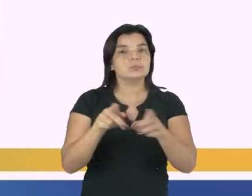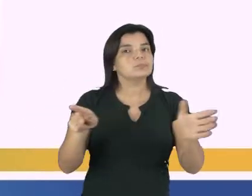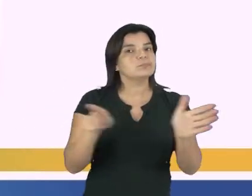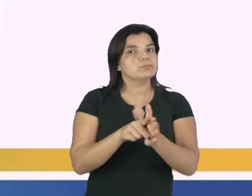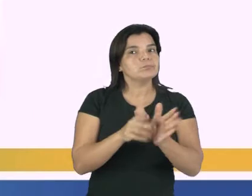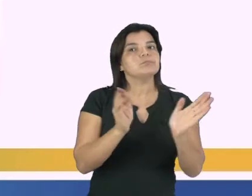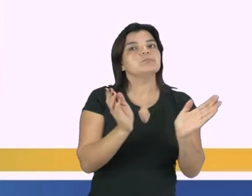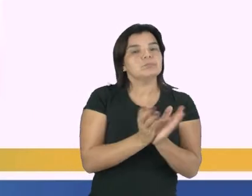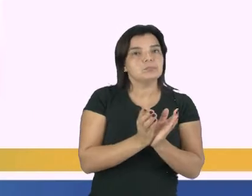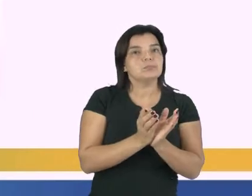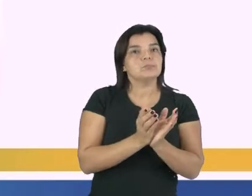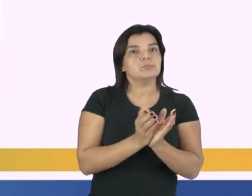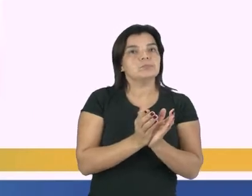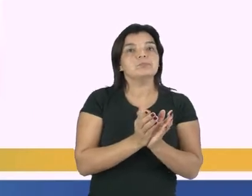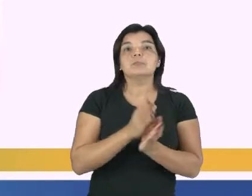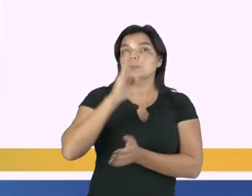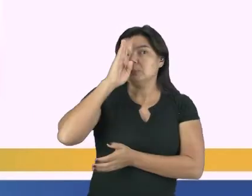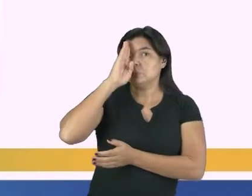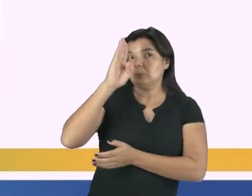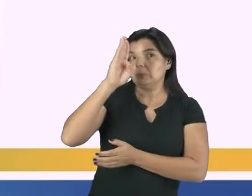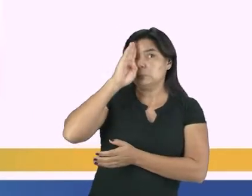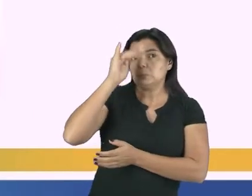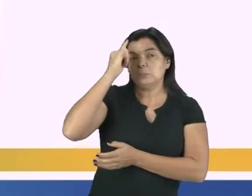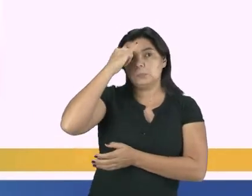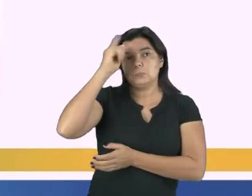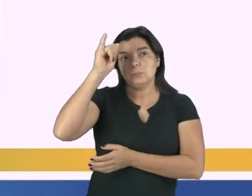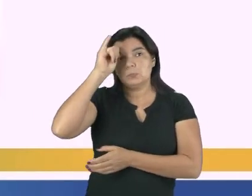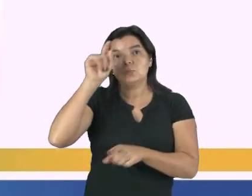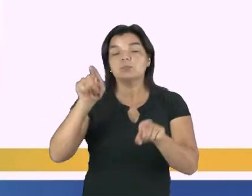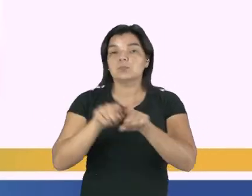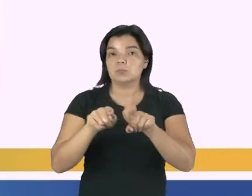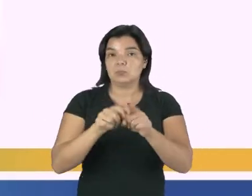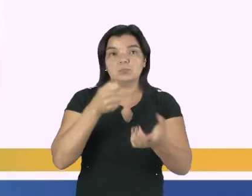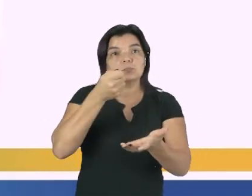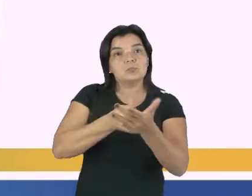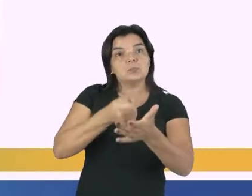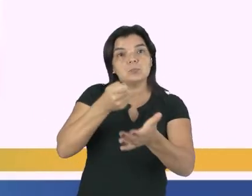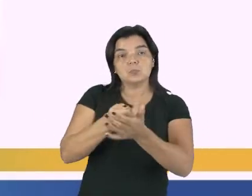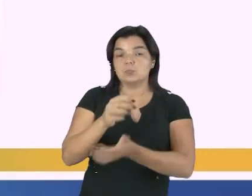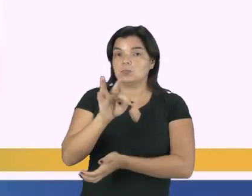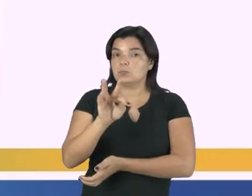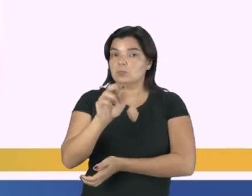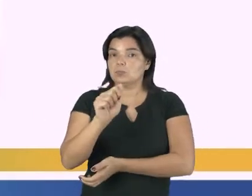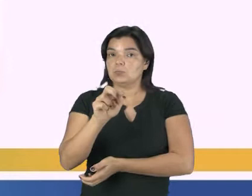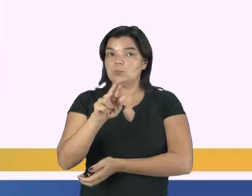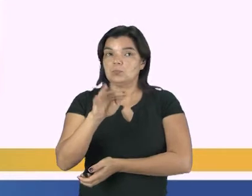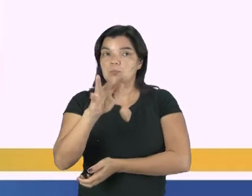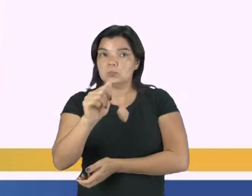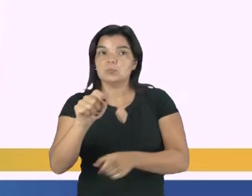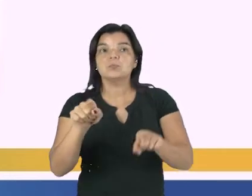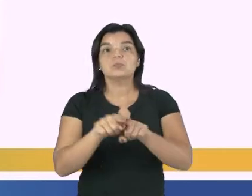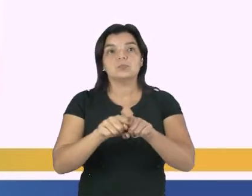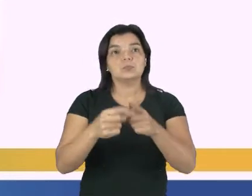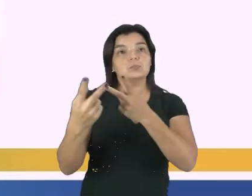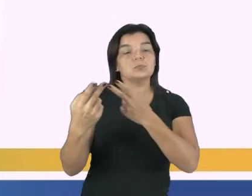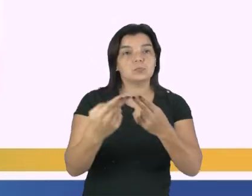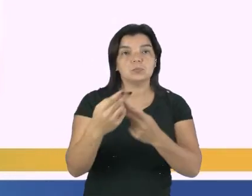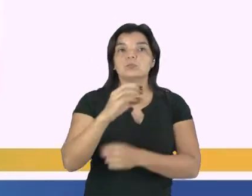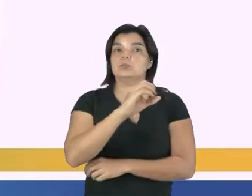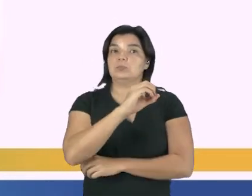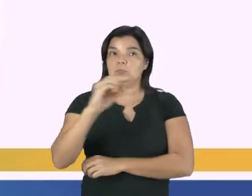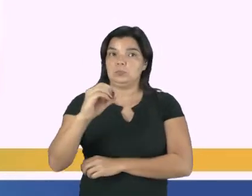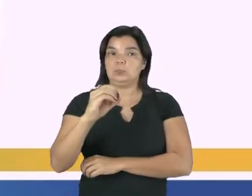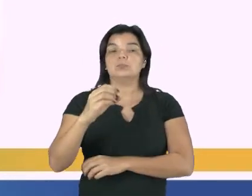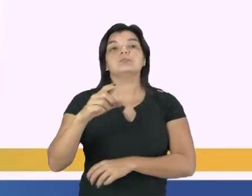não fazem parte da zona. A principal ideia é que as tarifas praticadas entre os países membros seja igual a